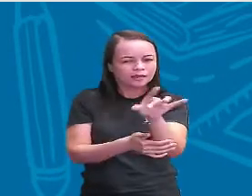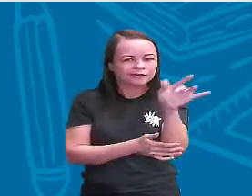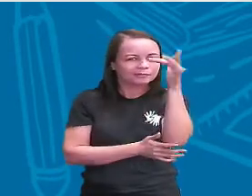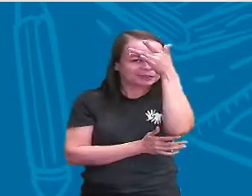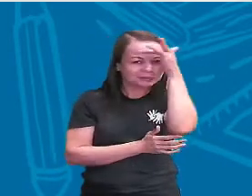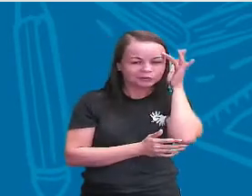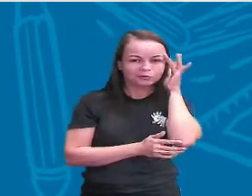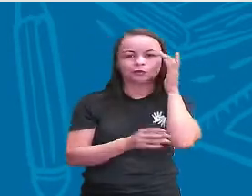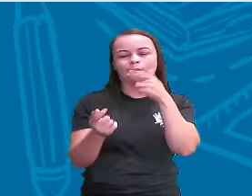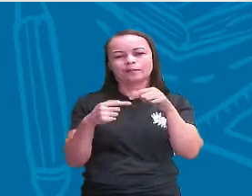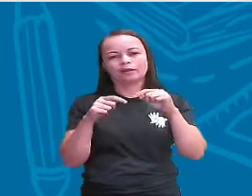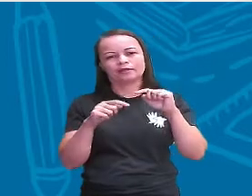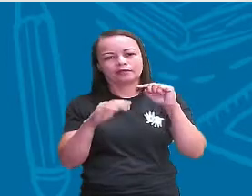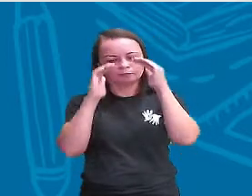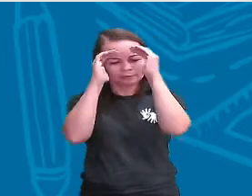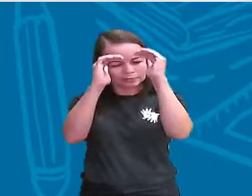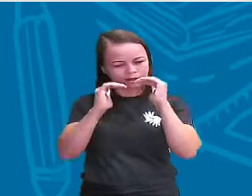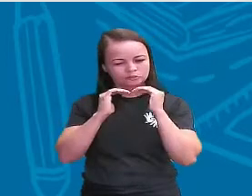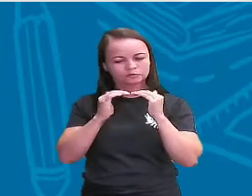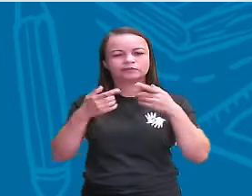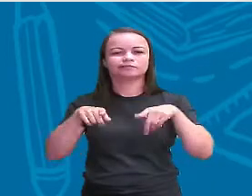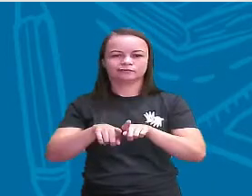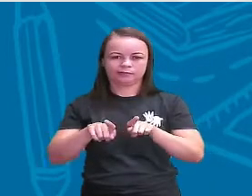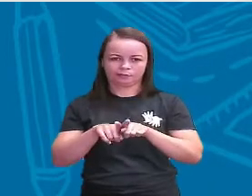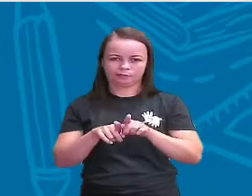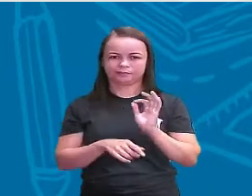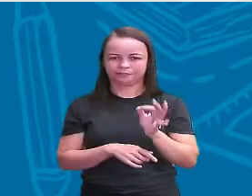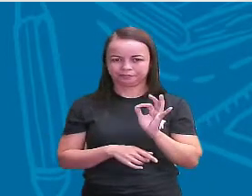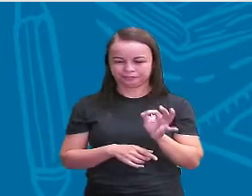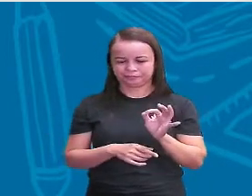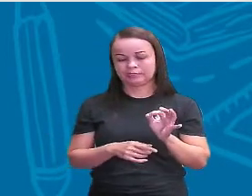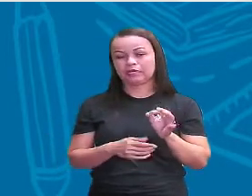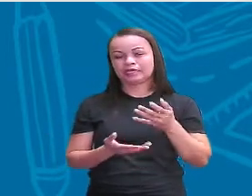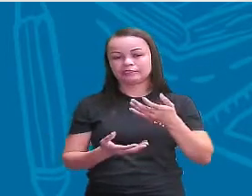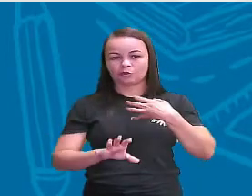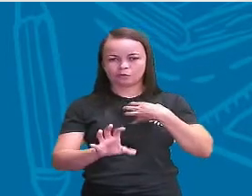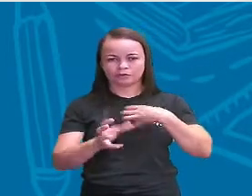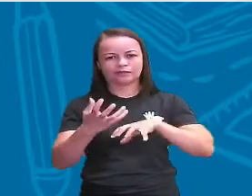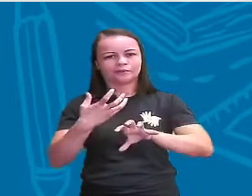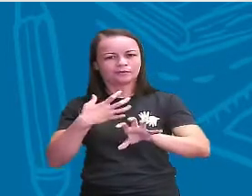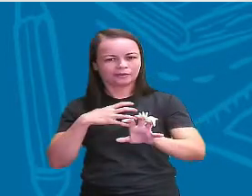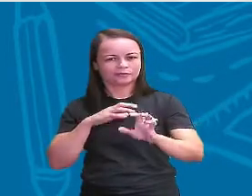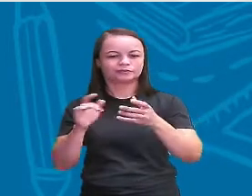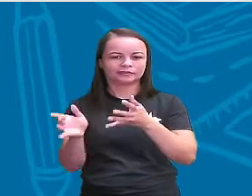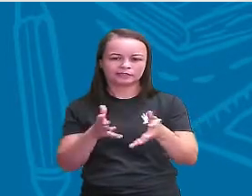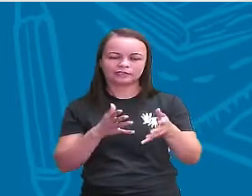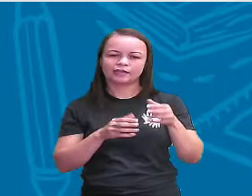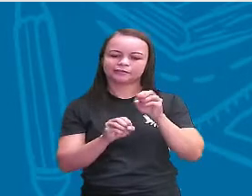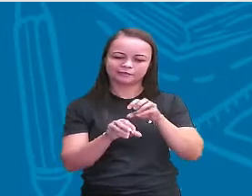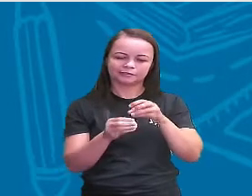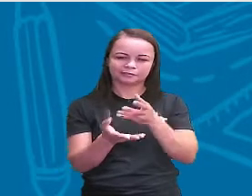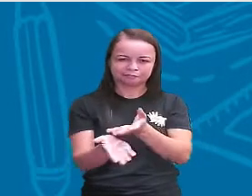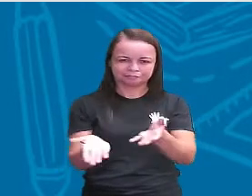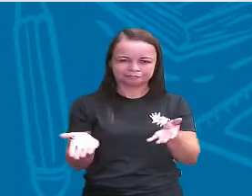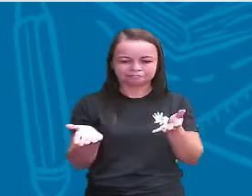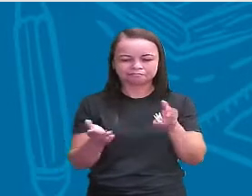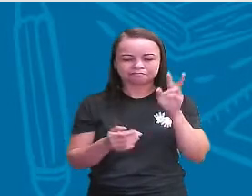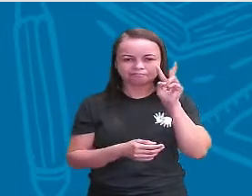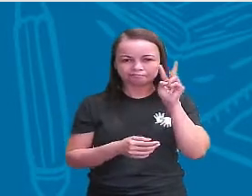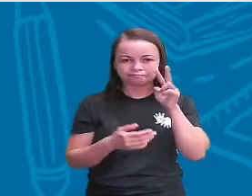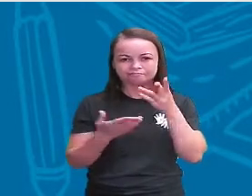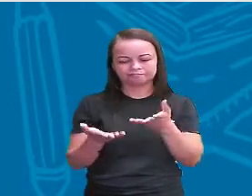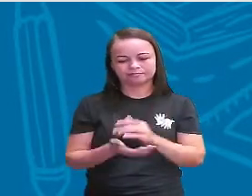que a gente seja respeitada, tá certo? A história quis trazer essa história para vocês, para ensinar isso a vocês. Então vamos lá